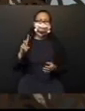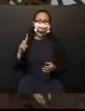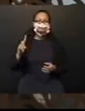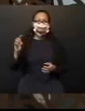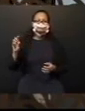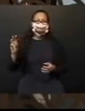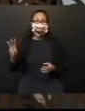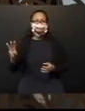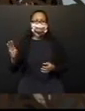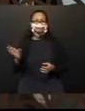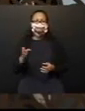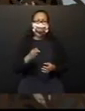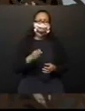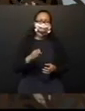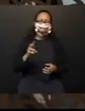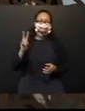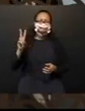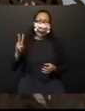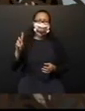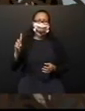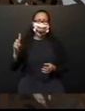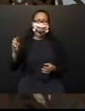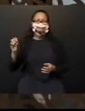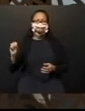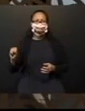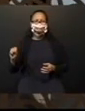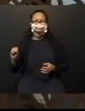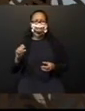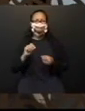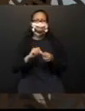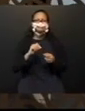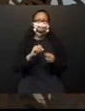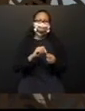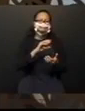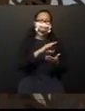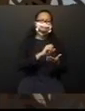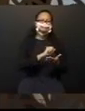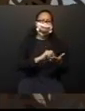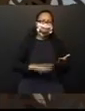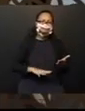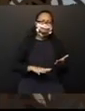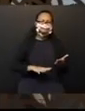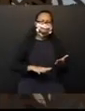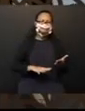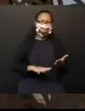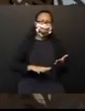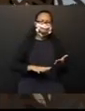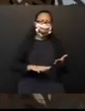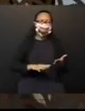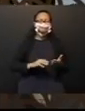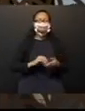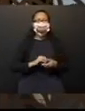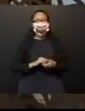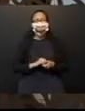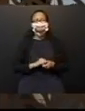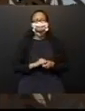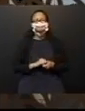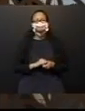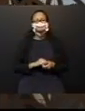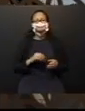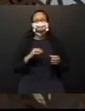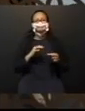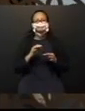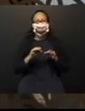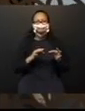218. Fizemos as atividades e tarefa, a professora já explicou a tarefa.